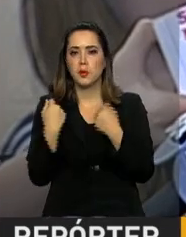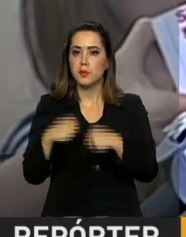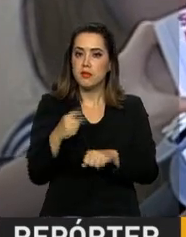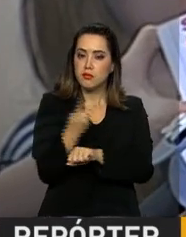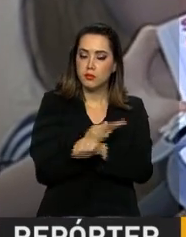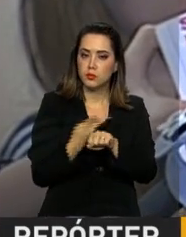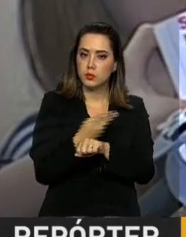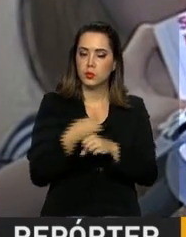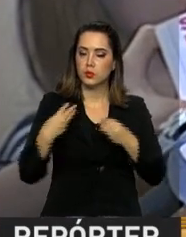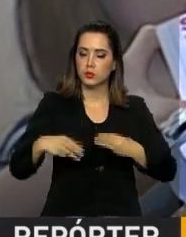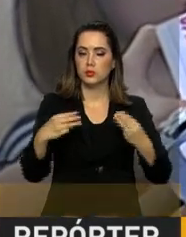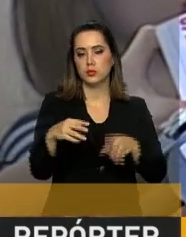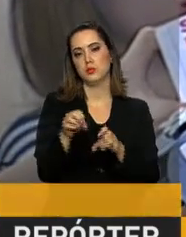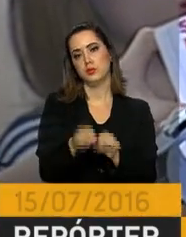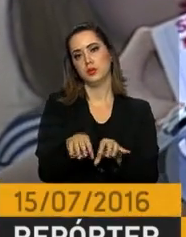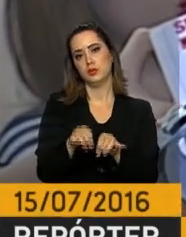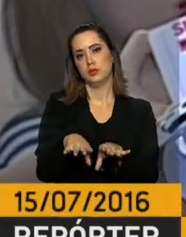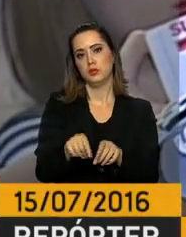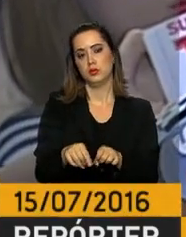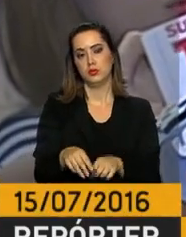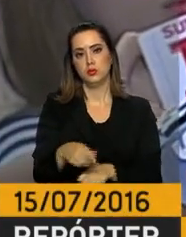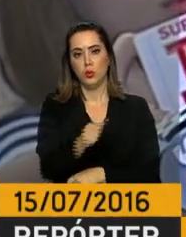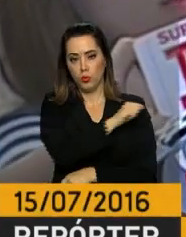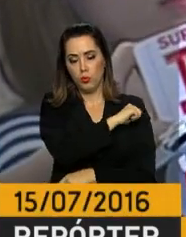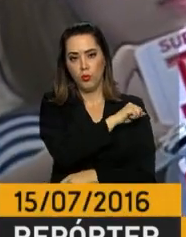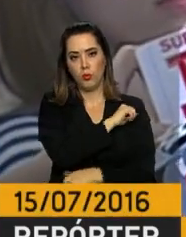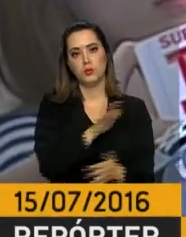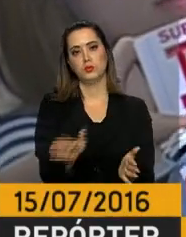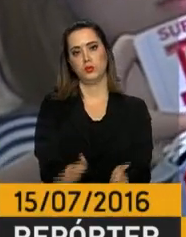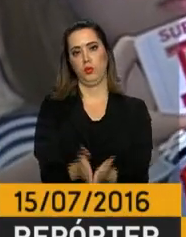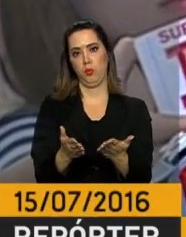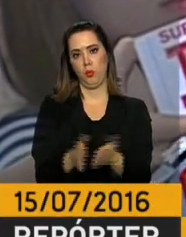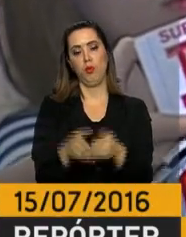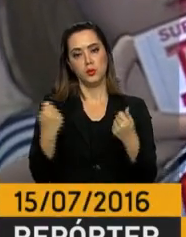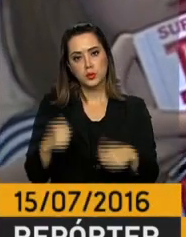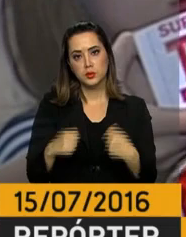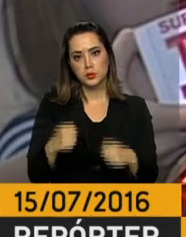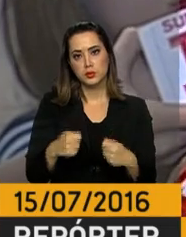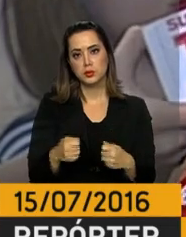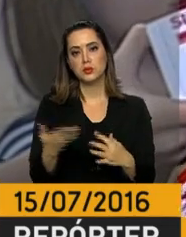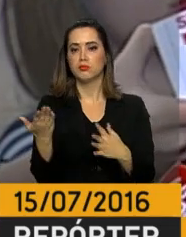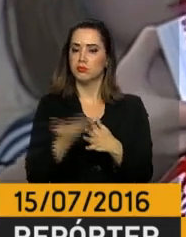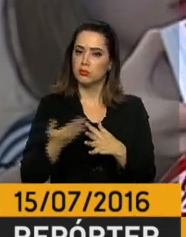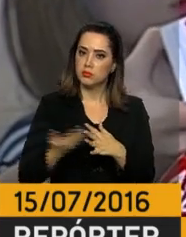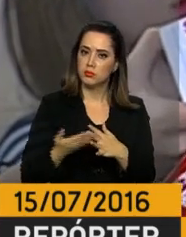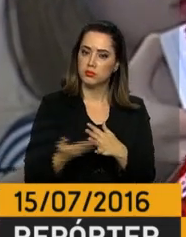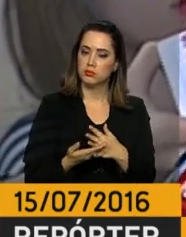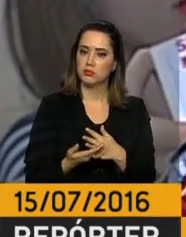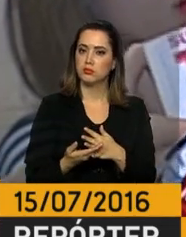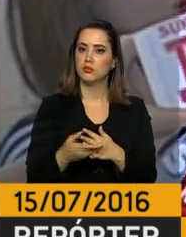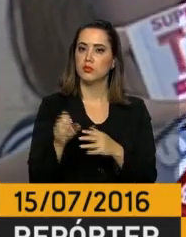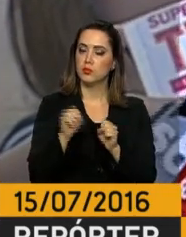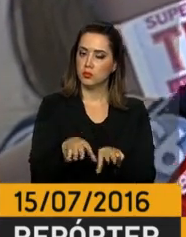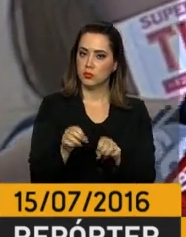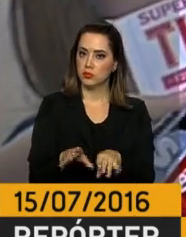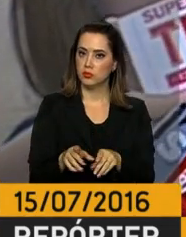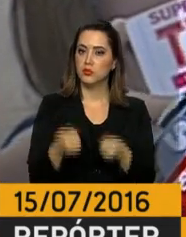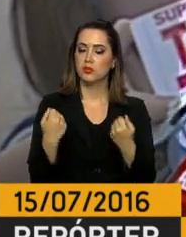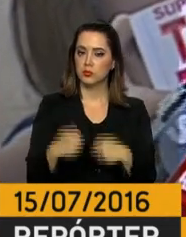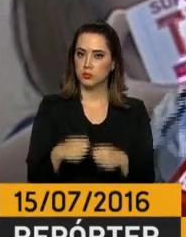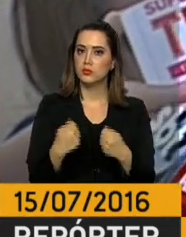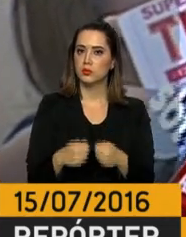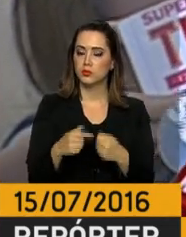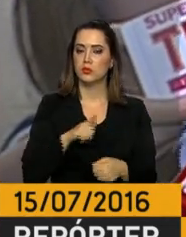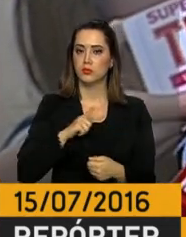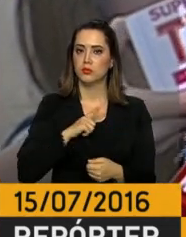pelo Ministério da Educação. Um estudante carente, pobre, que precisa de financiamento estudantil, precisa ter a